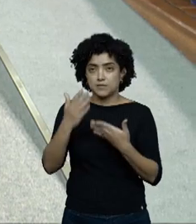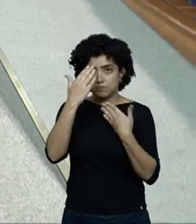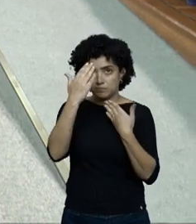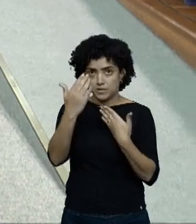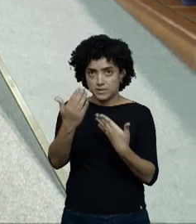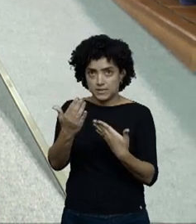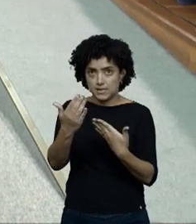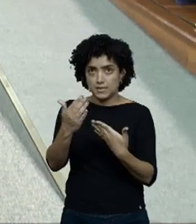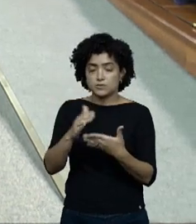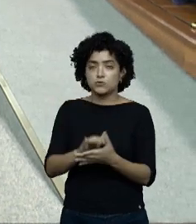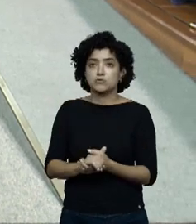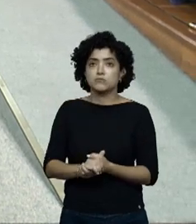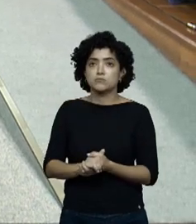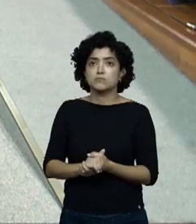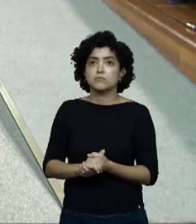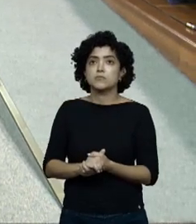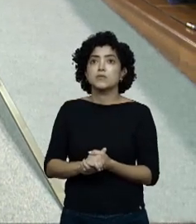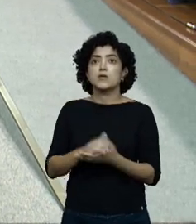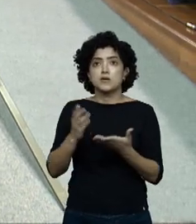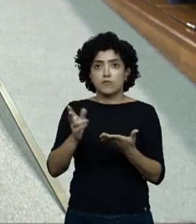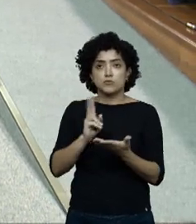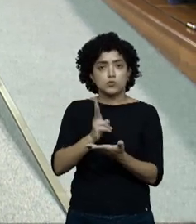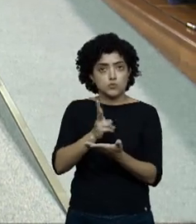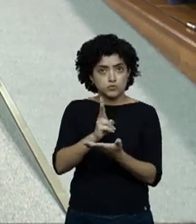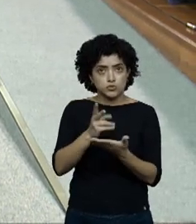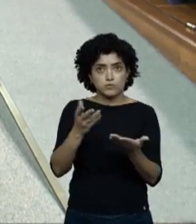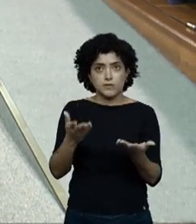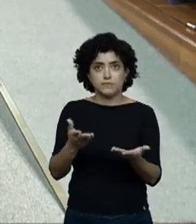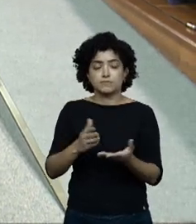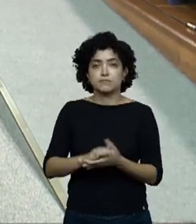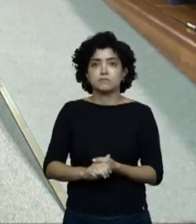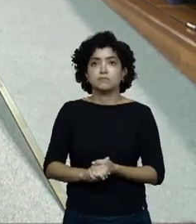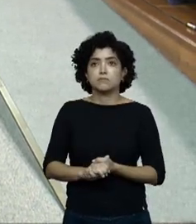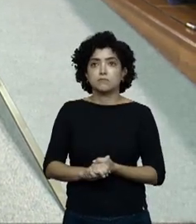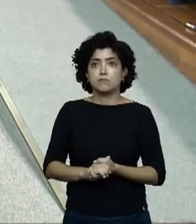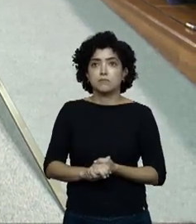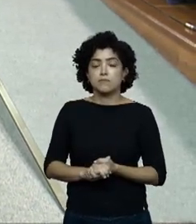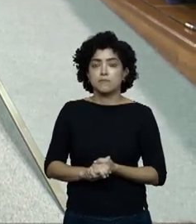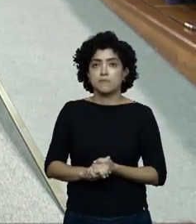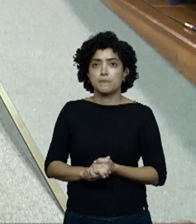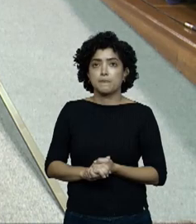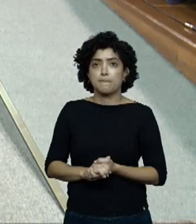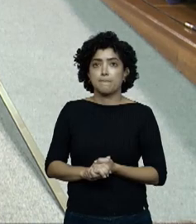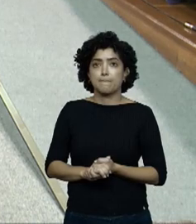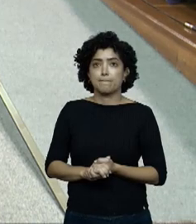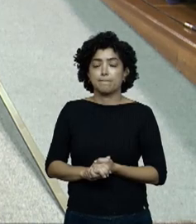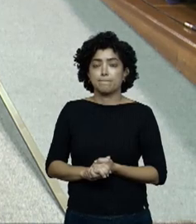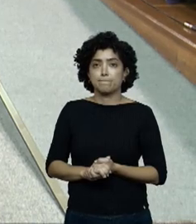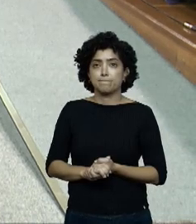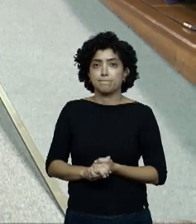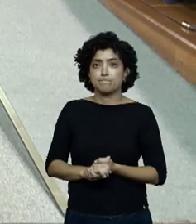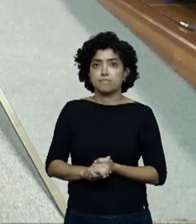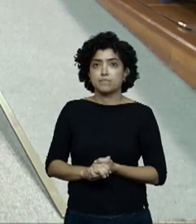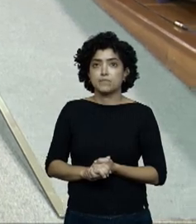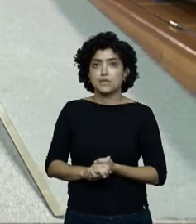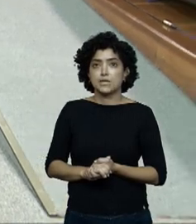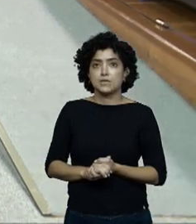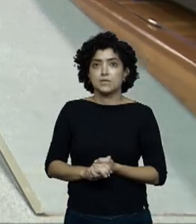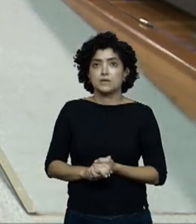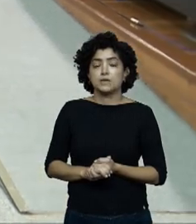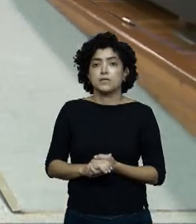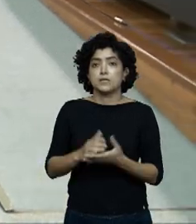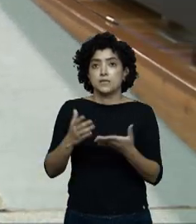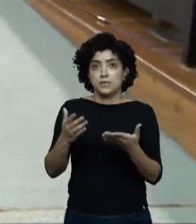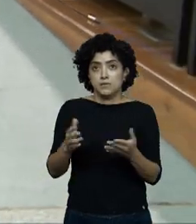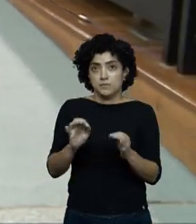obrigado então e vamos dar sim sequência esse trabalho obrigado Ivani A gente fechar o diencia eu